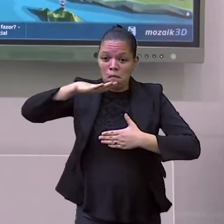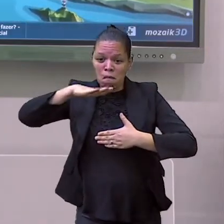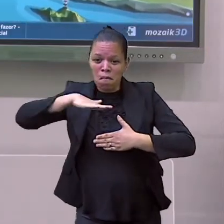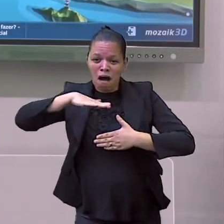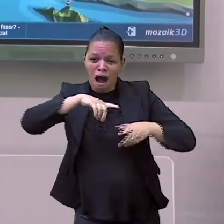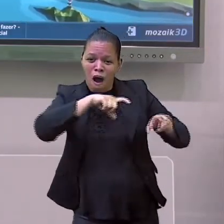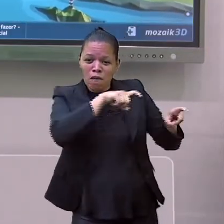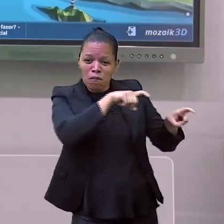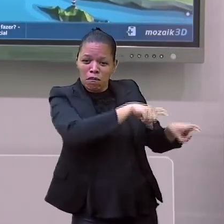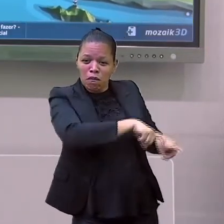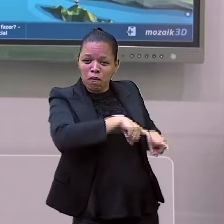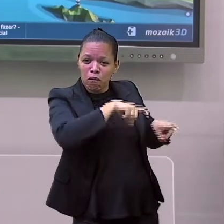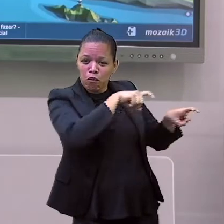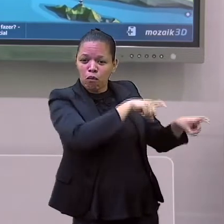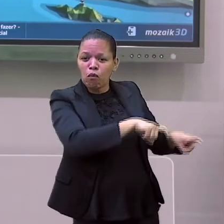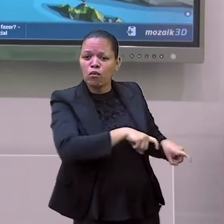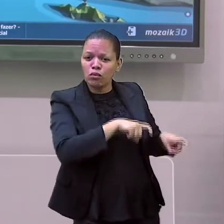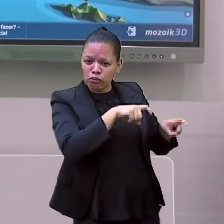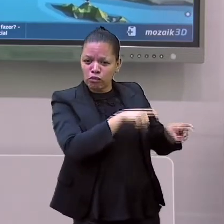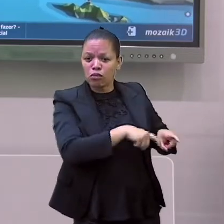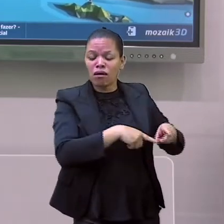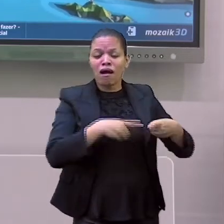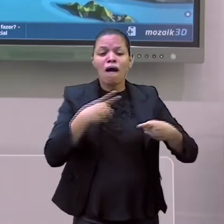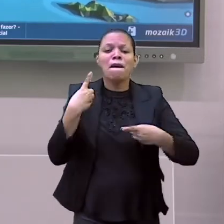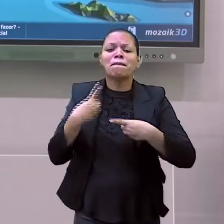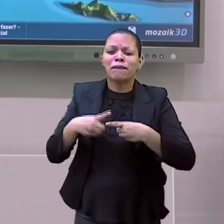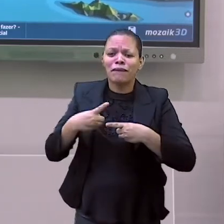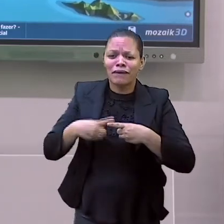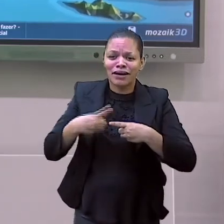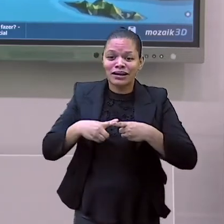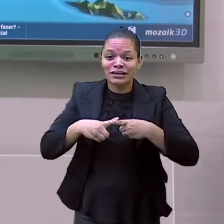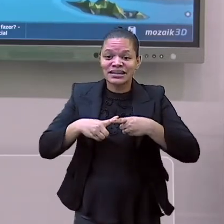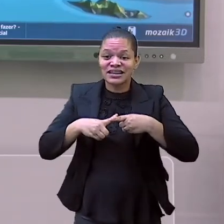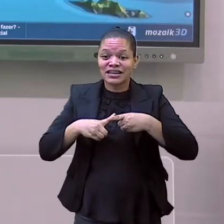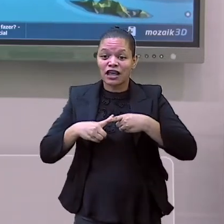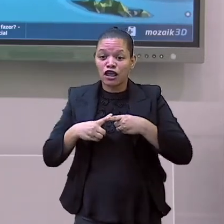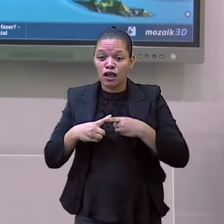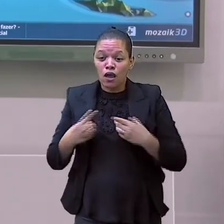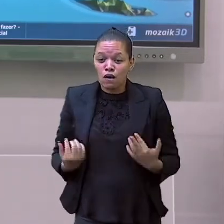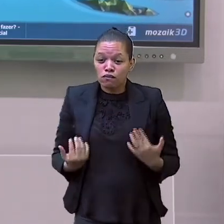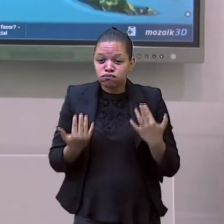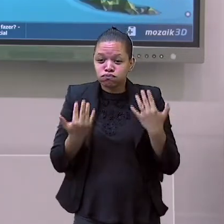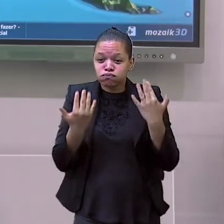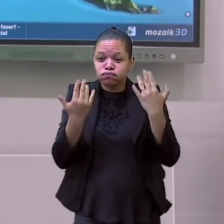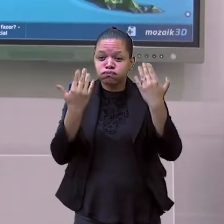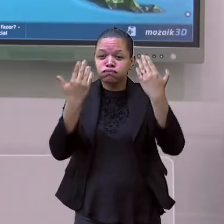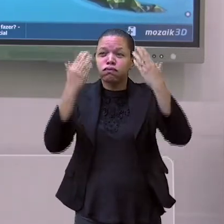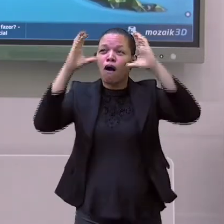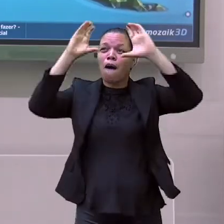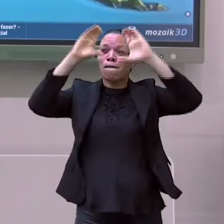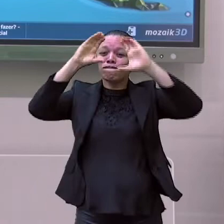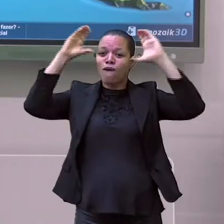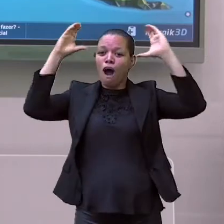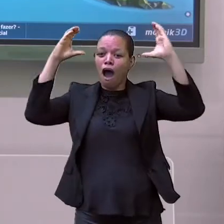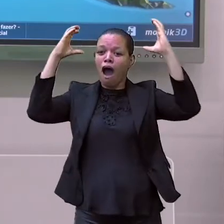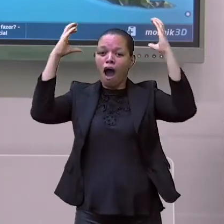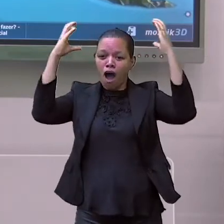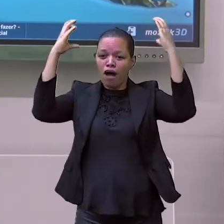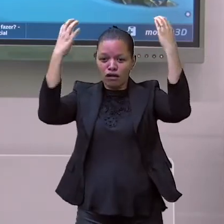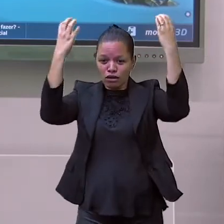essa fumaça indo para a formação das nuvens, que é o ciclo da água, quando a nuvem